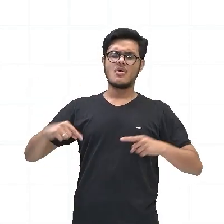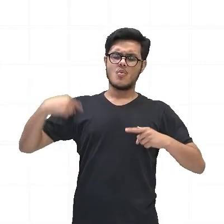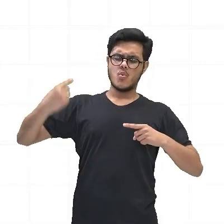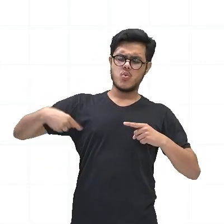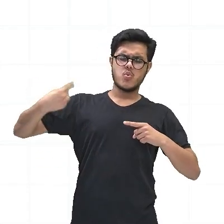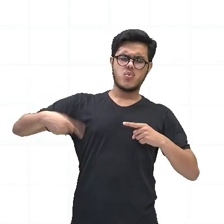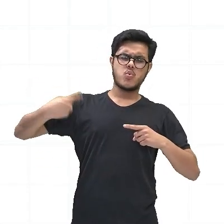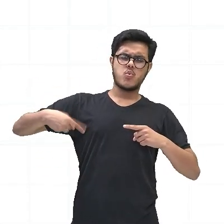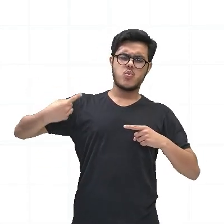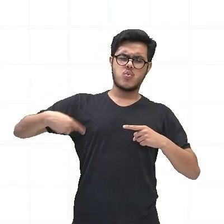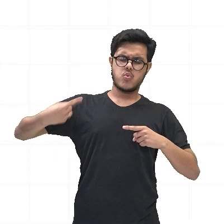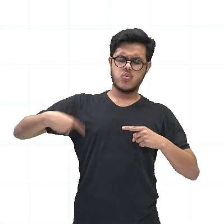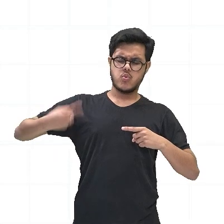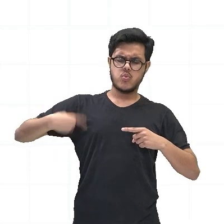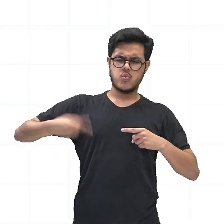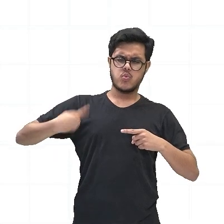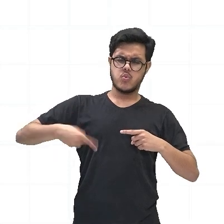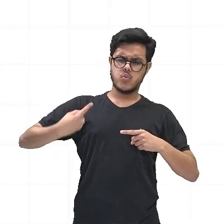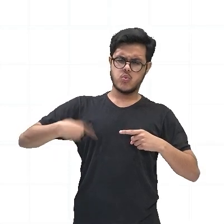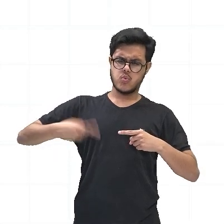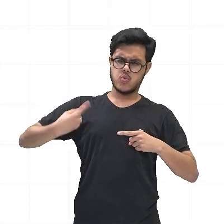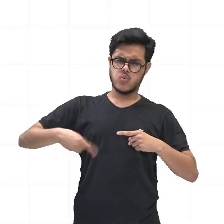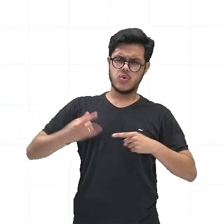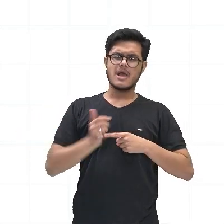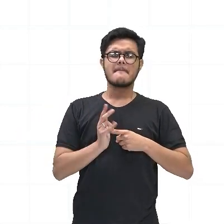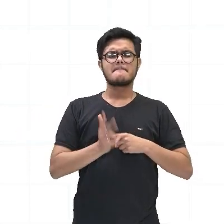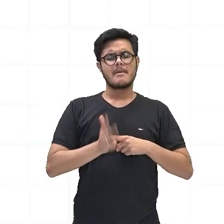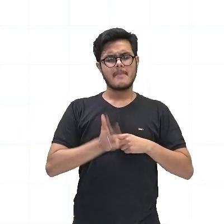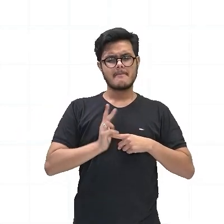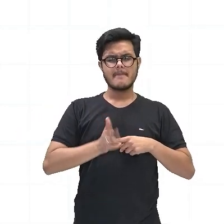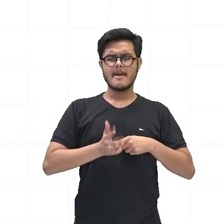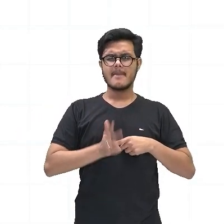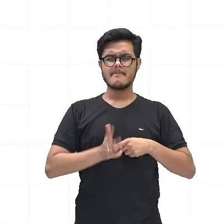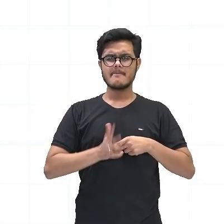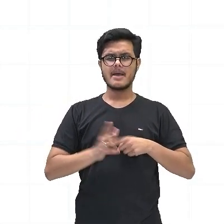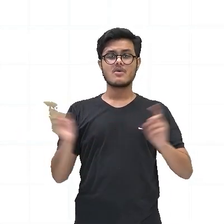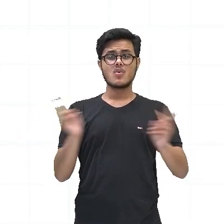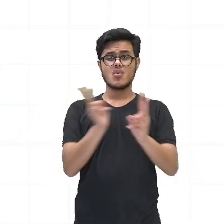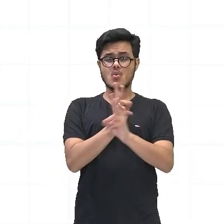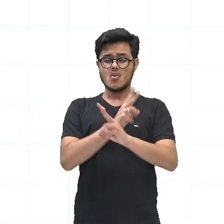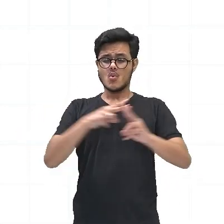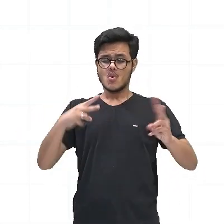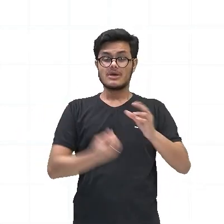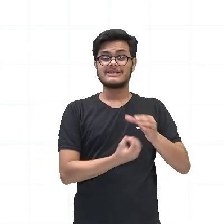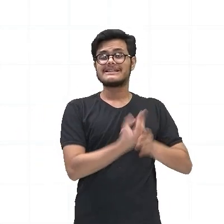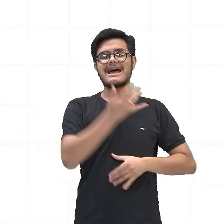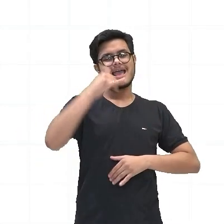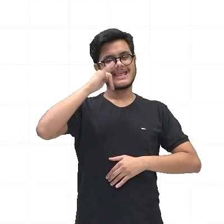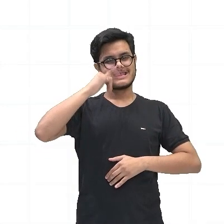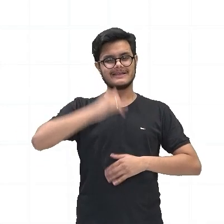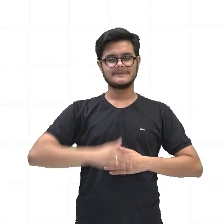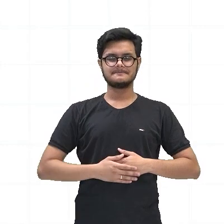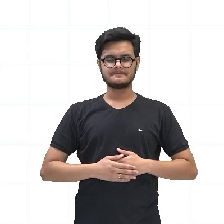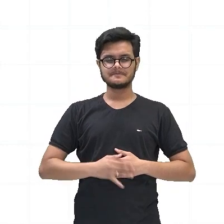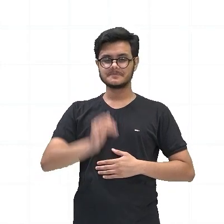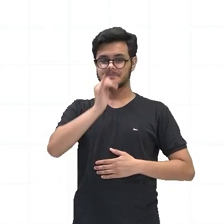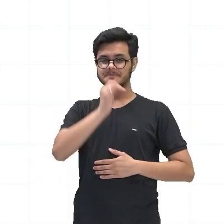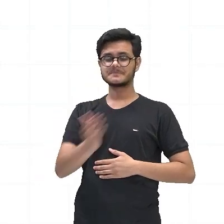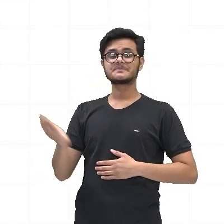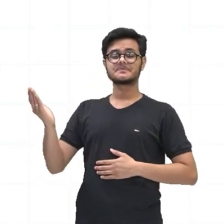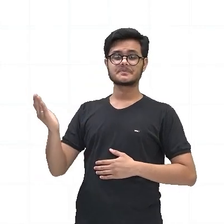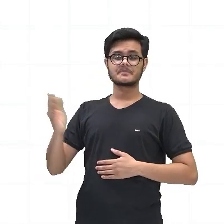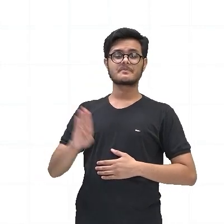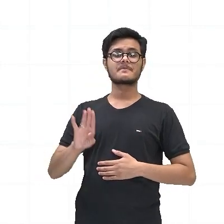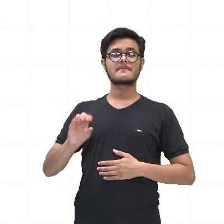depois irão converter essa energia aí do vento em energia elétrica. E a gente tem ainda mais um exemplo, que é a